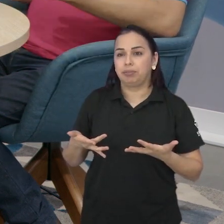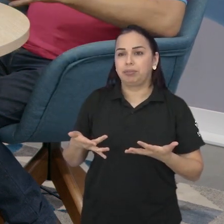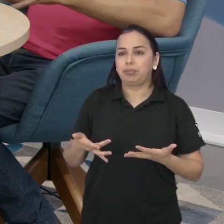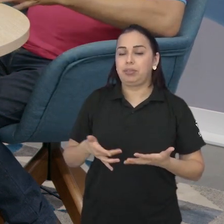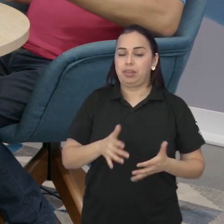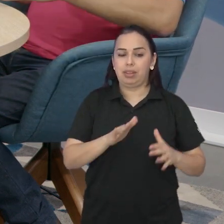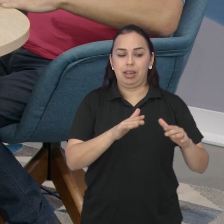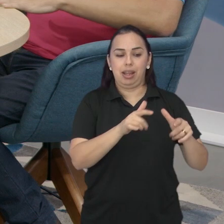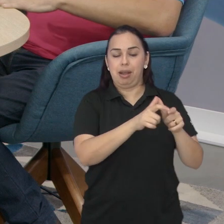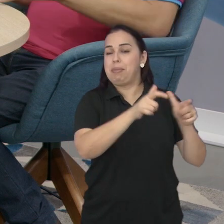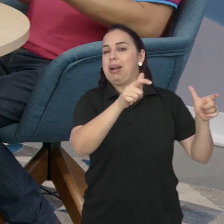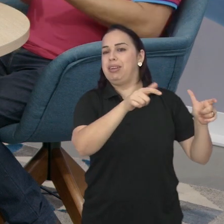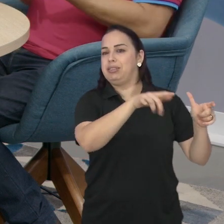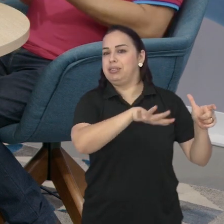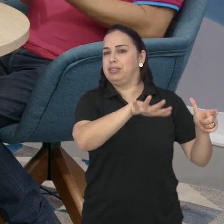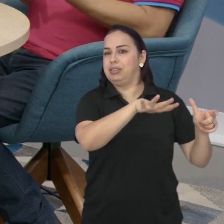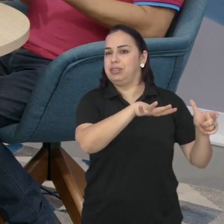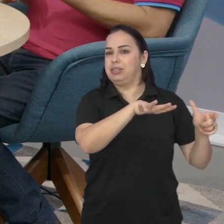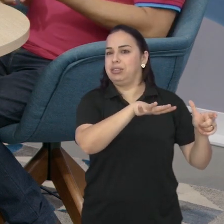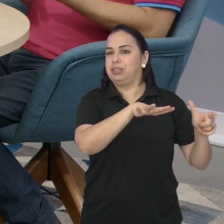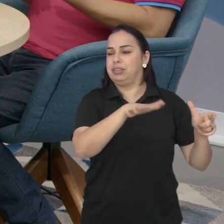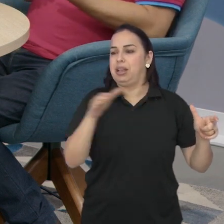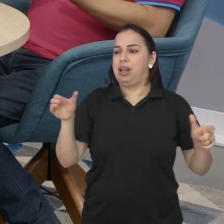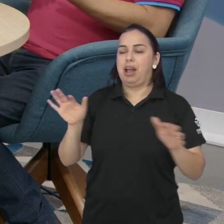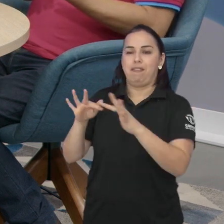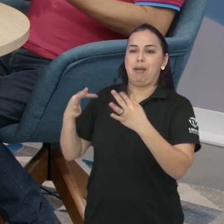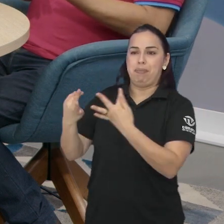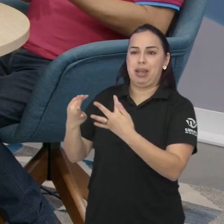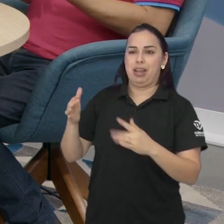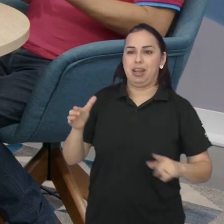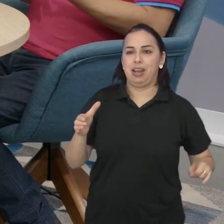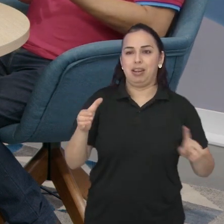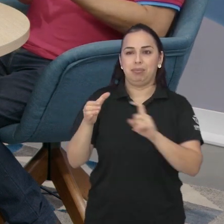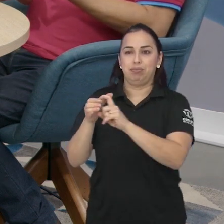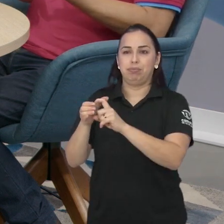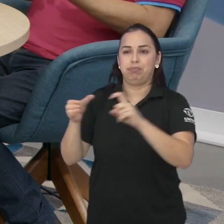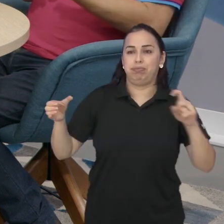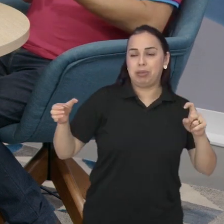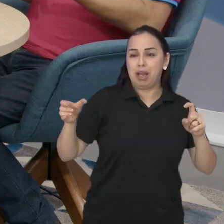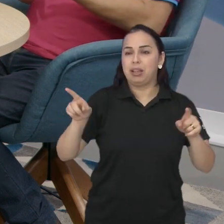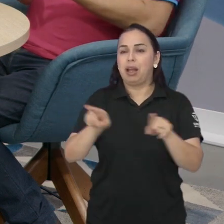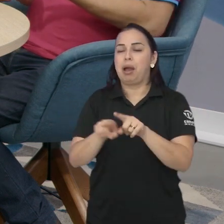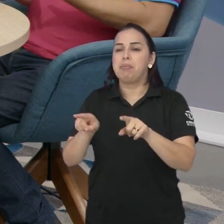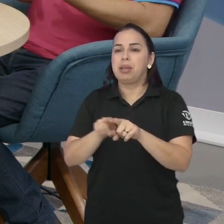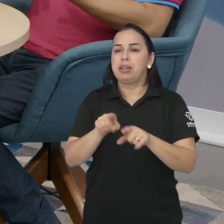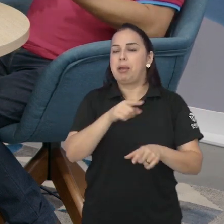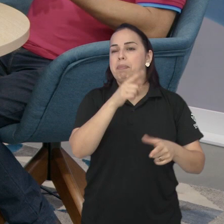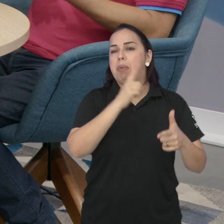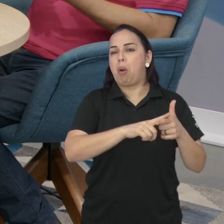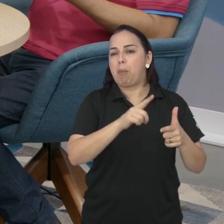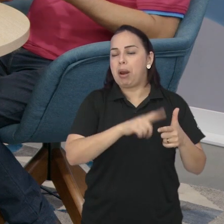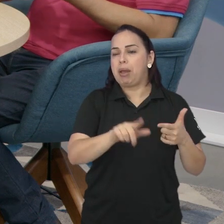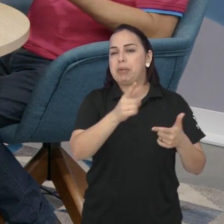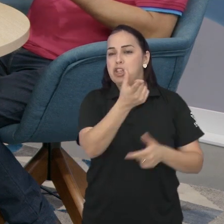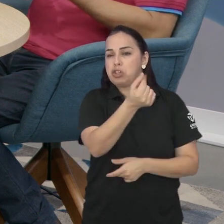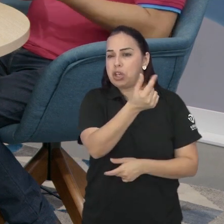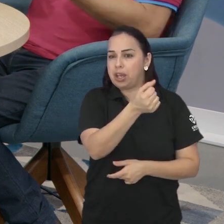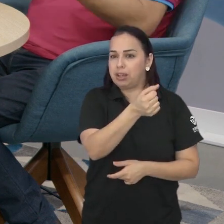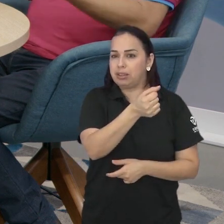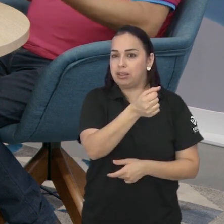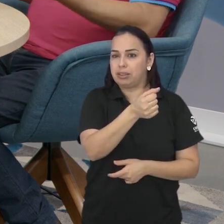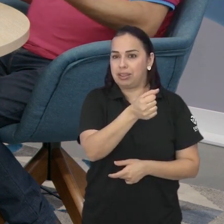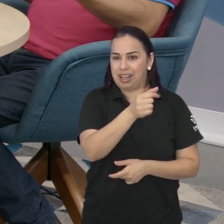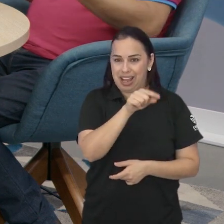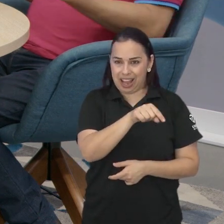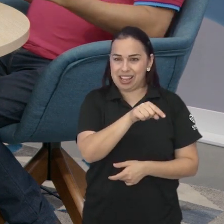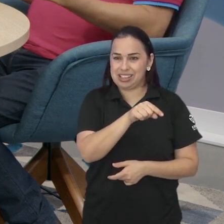a população de rua, na grande maioria, rompe vínculos familiares, tem um problema de sofrimento, às vezes mental, às vezes financeiro.